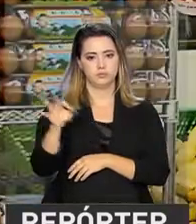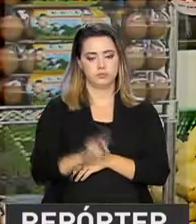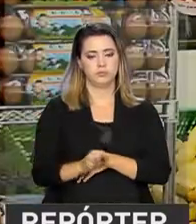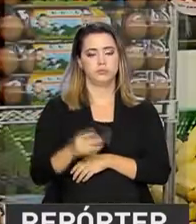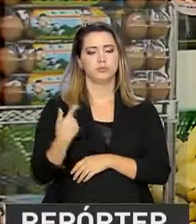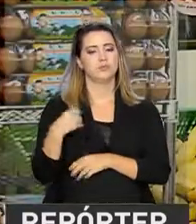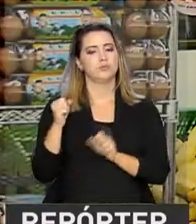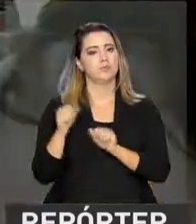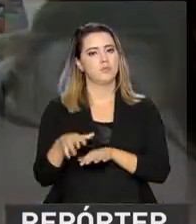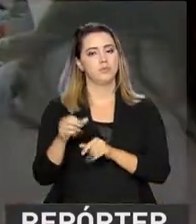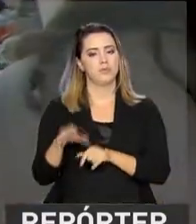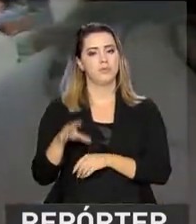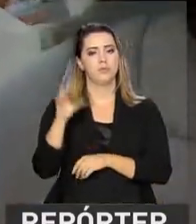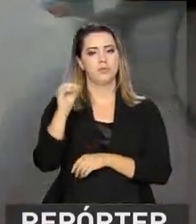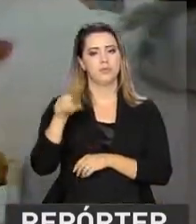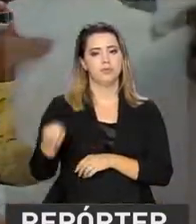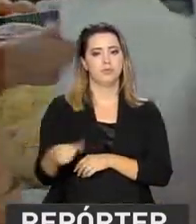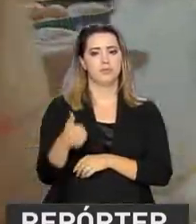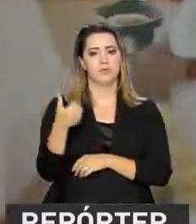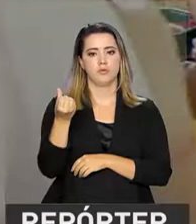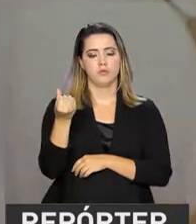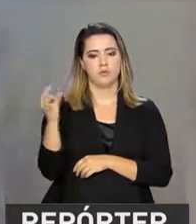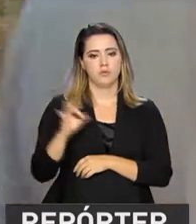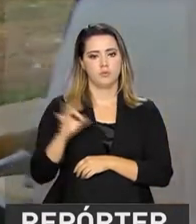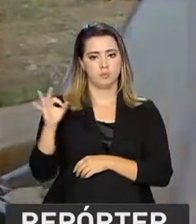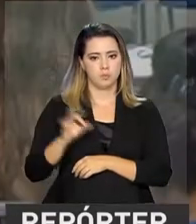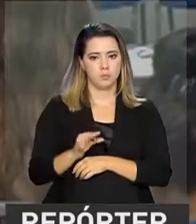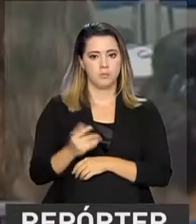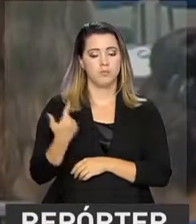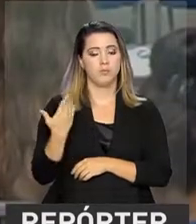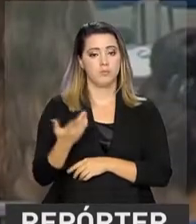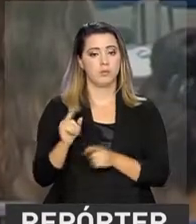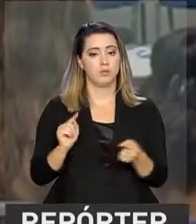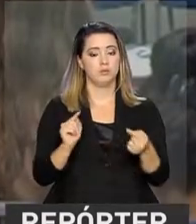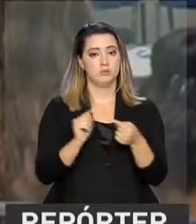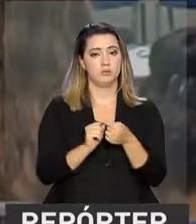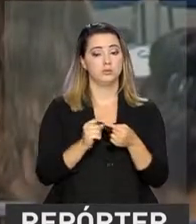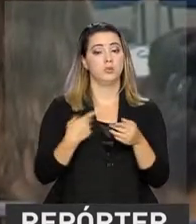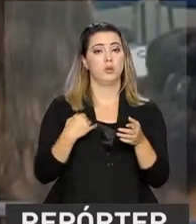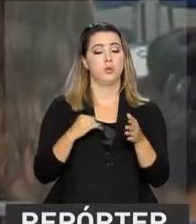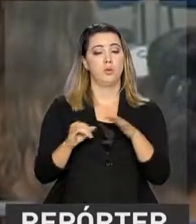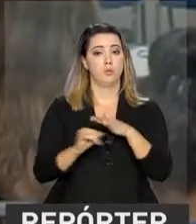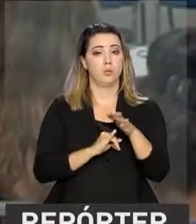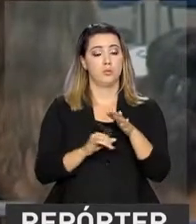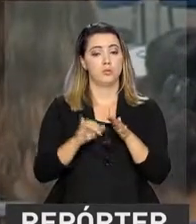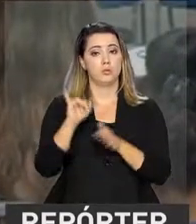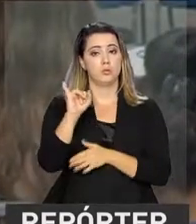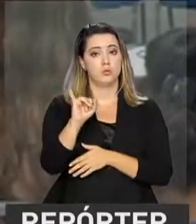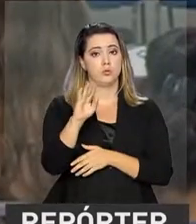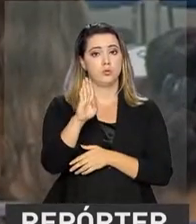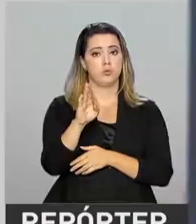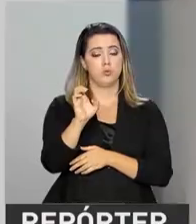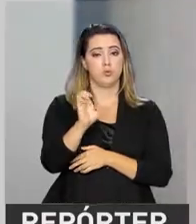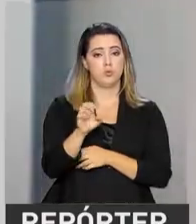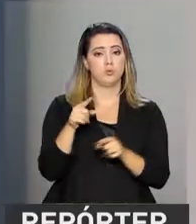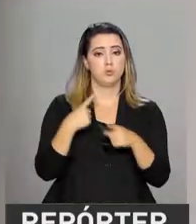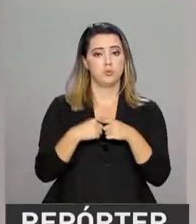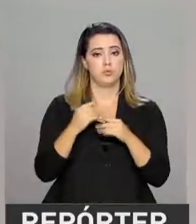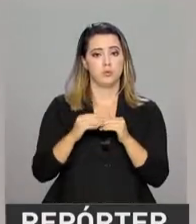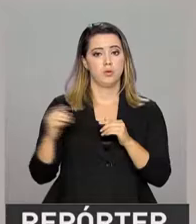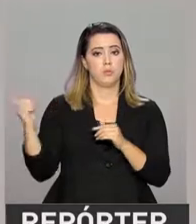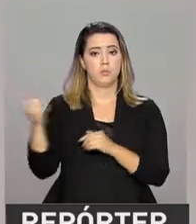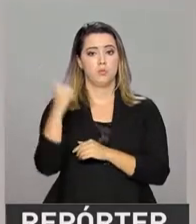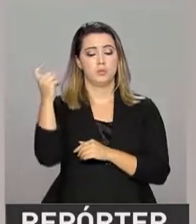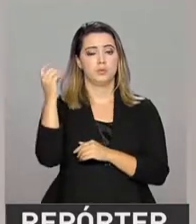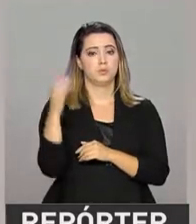0,42%. Em setembro, o índice marcou 0,16%. De acordo com o Instituto, o resultado foi influenciado pelo aumento na conta de